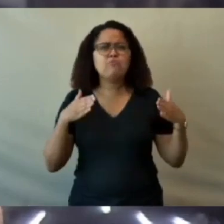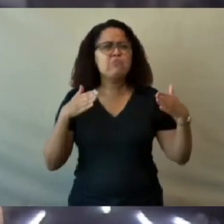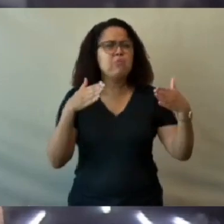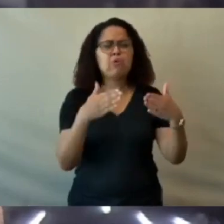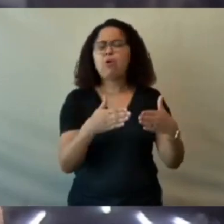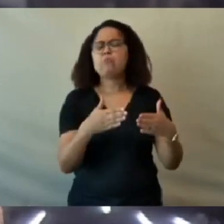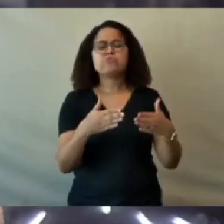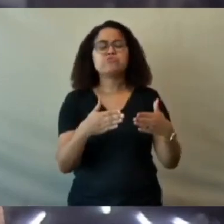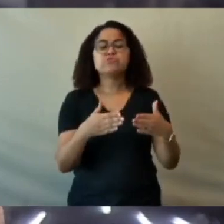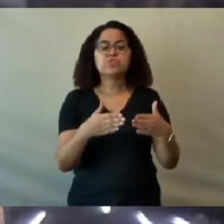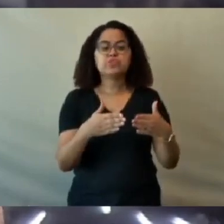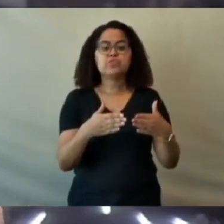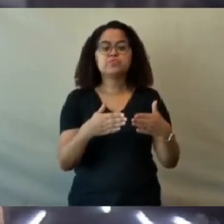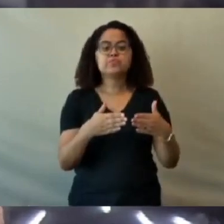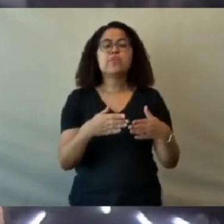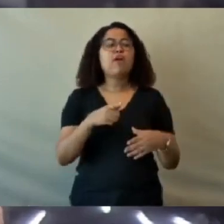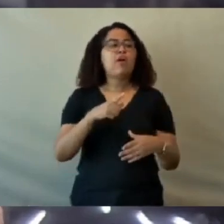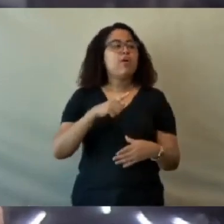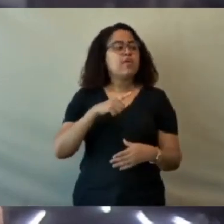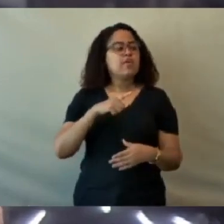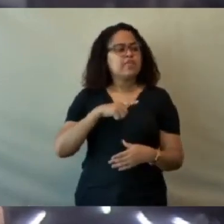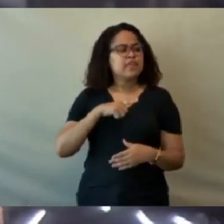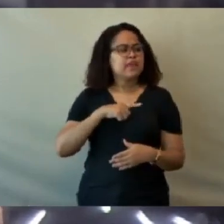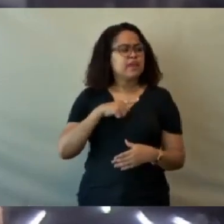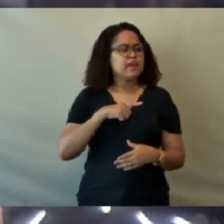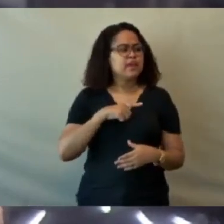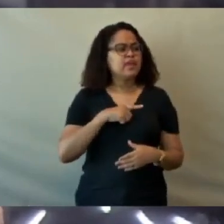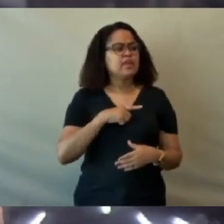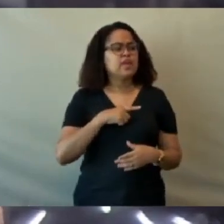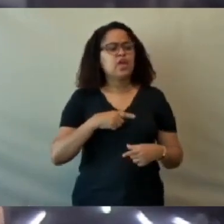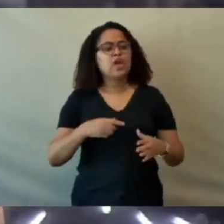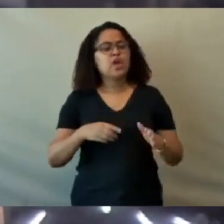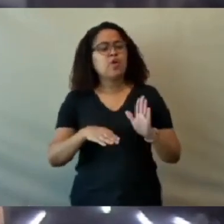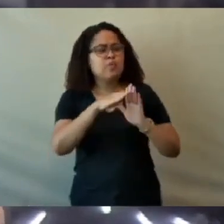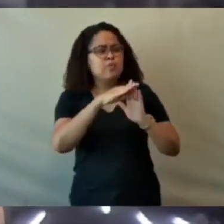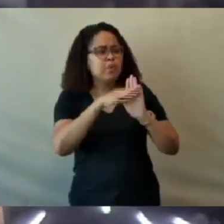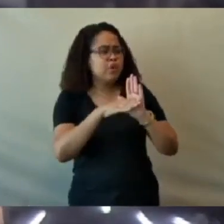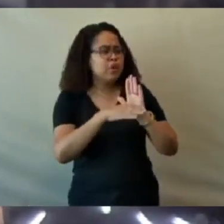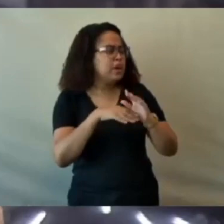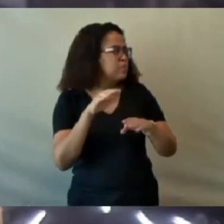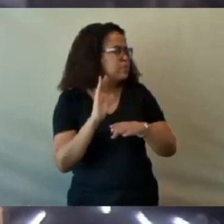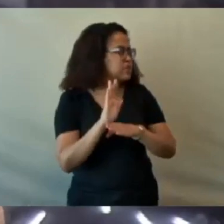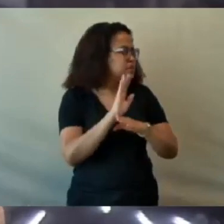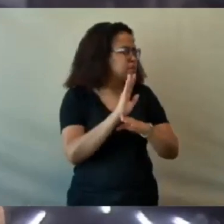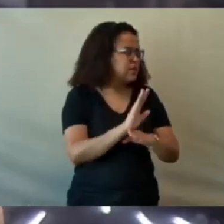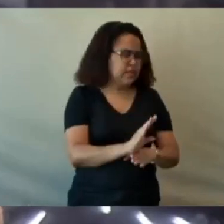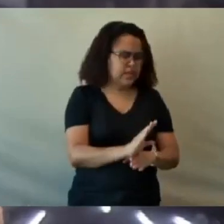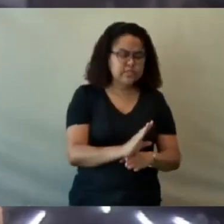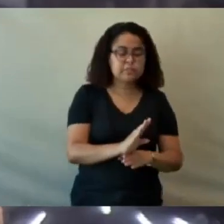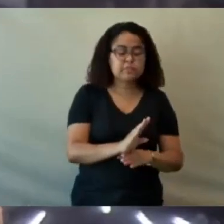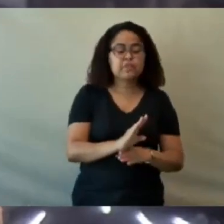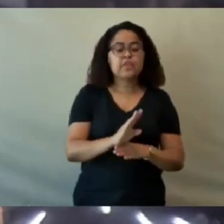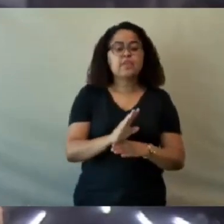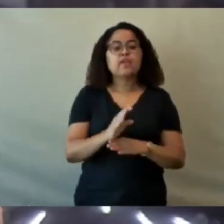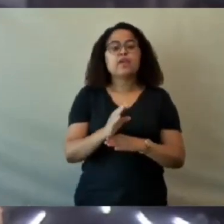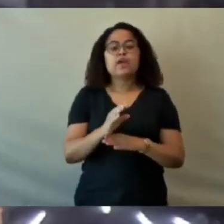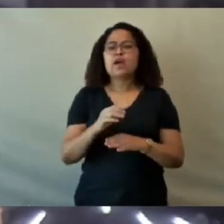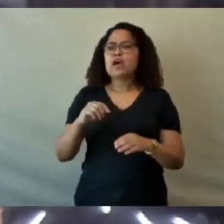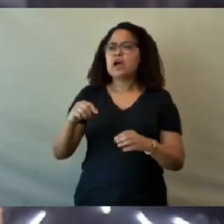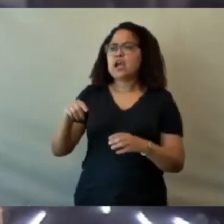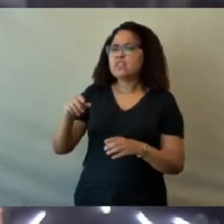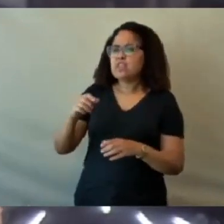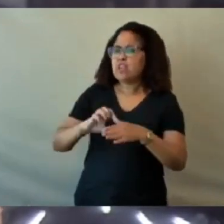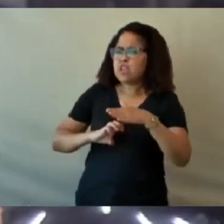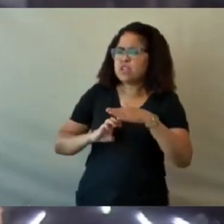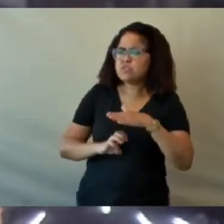Existem programas de assistência, existem entidades que assistem conveniadas com a prefeitura ou da própria